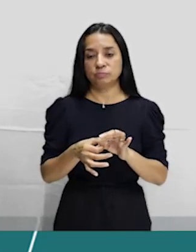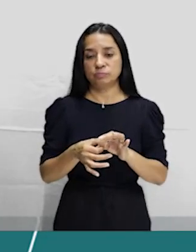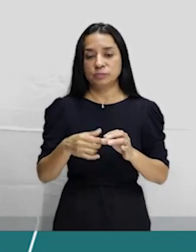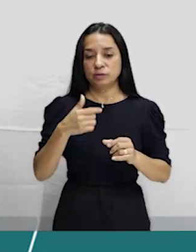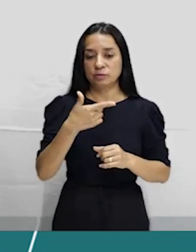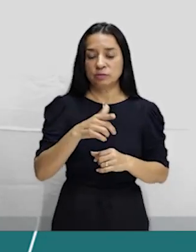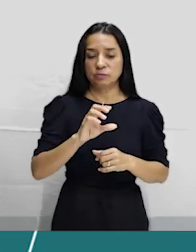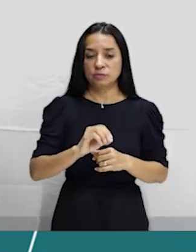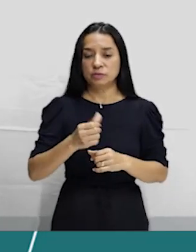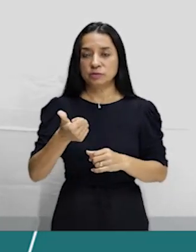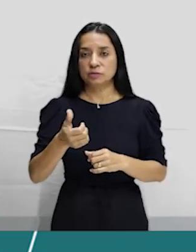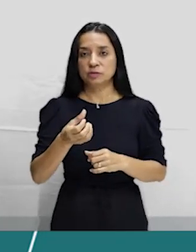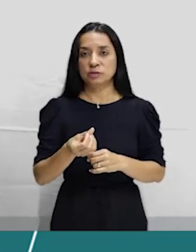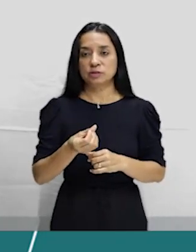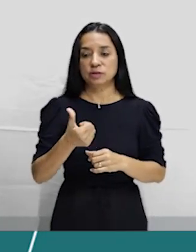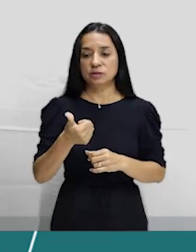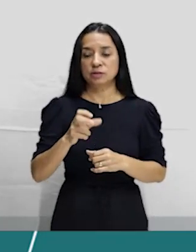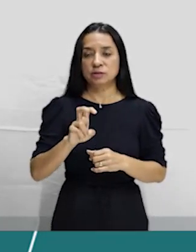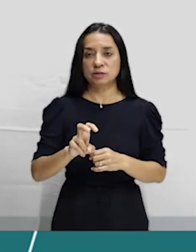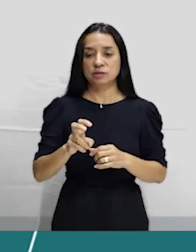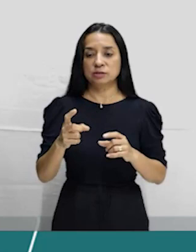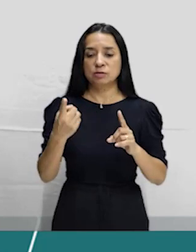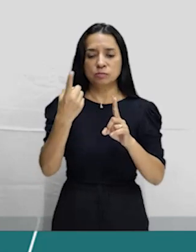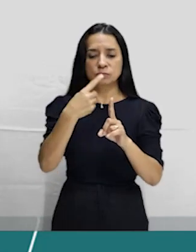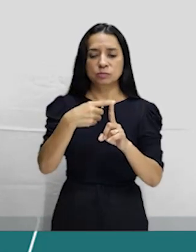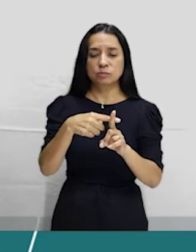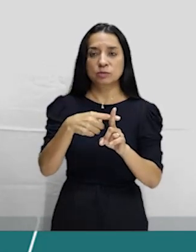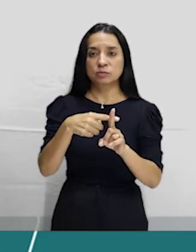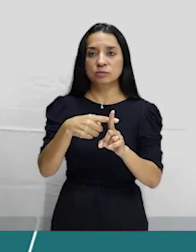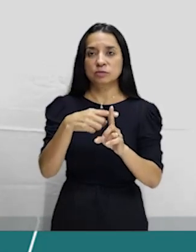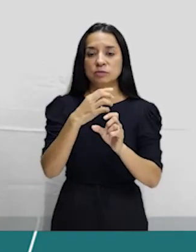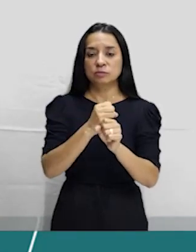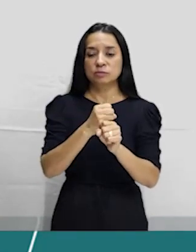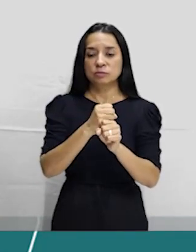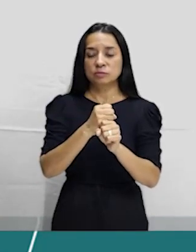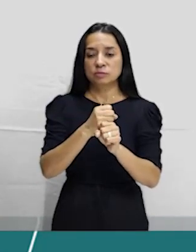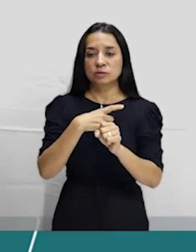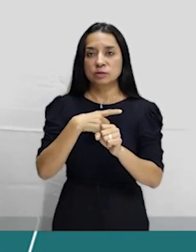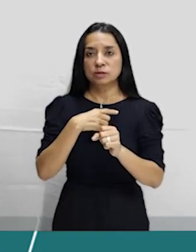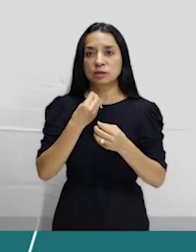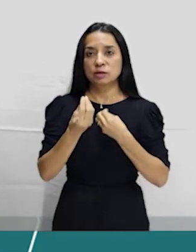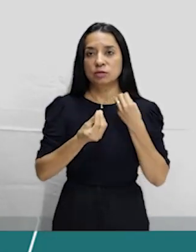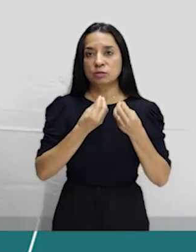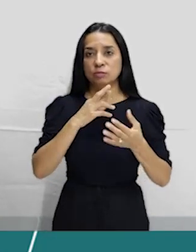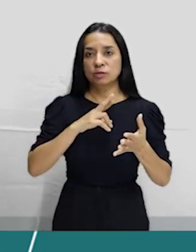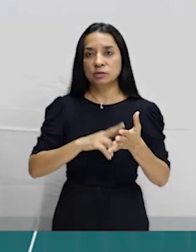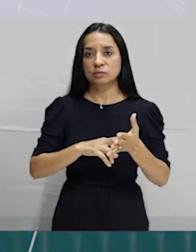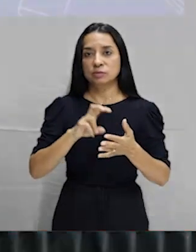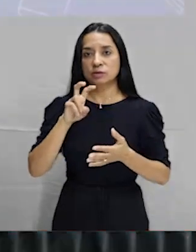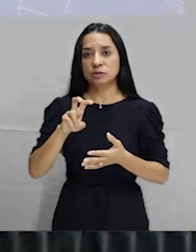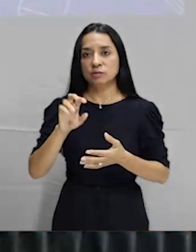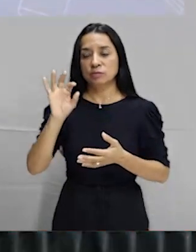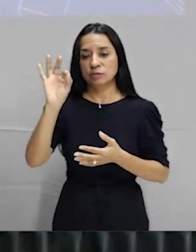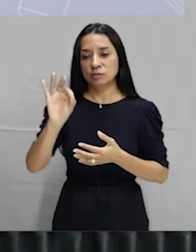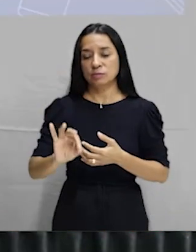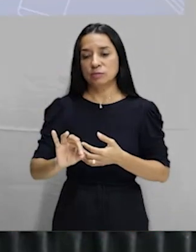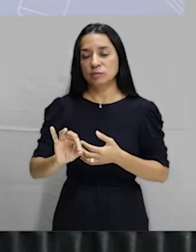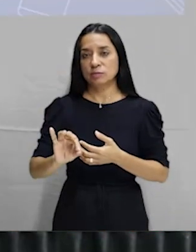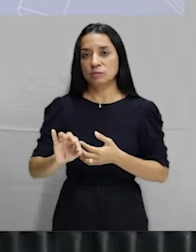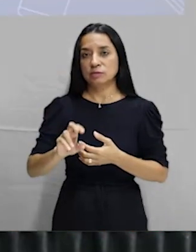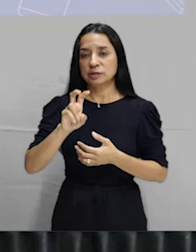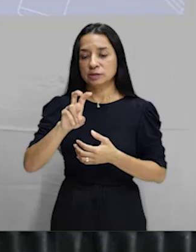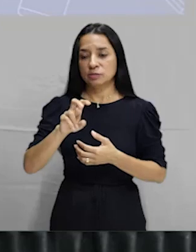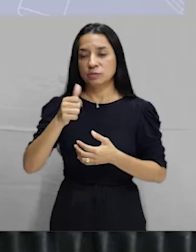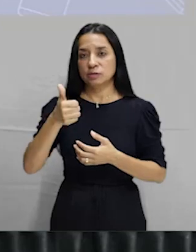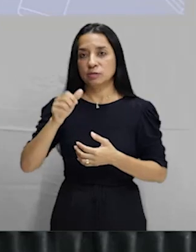do 16 e do 15, a somatória. E isso traz para nós como resposta 51%, que está lá no gabarito